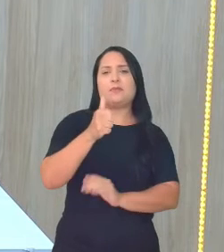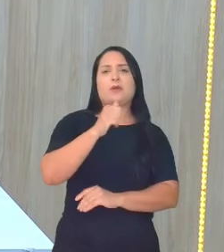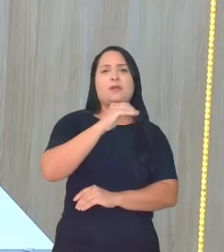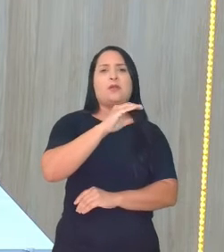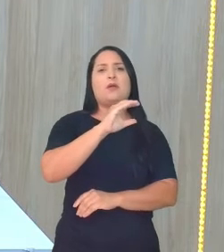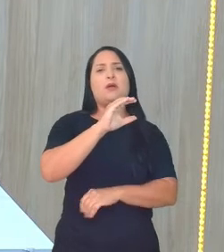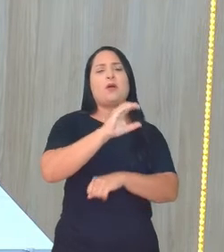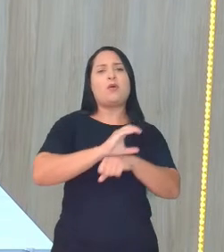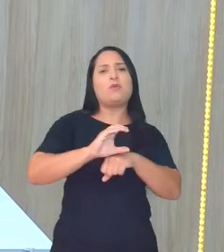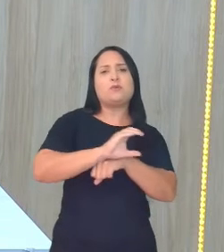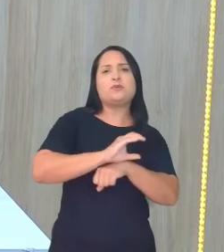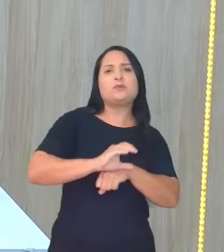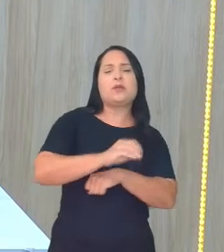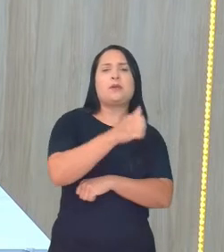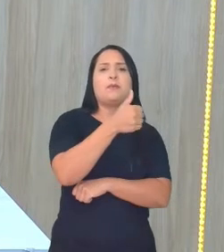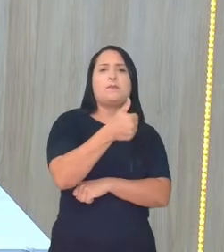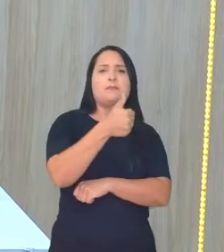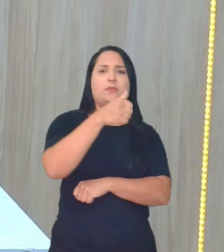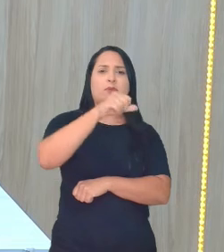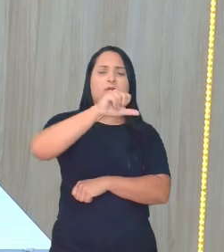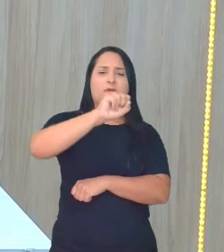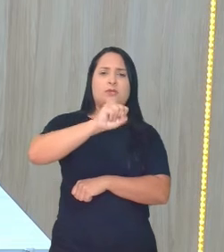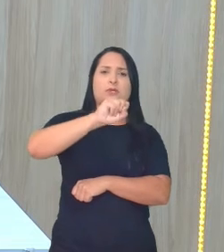Constituição, né? A Constituição de